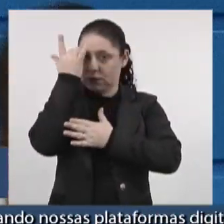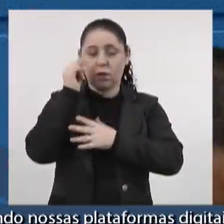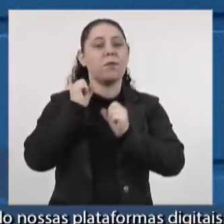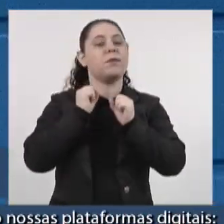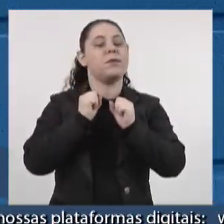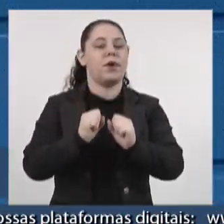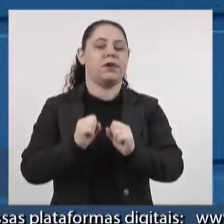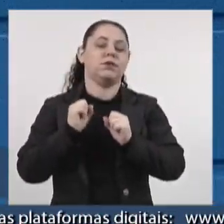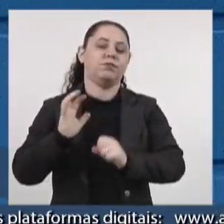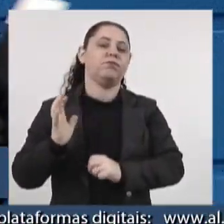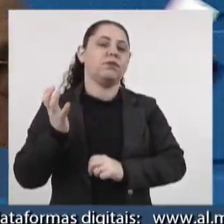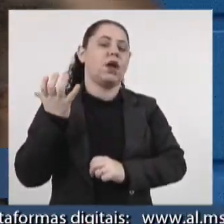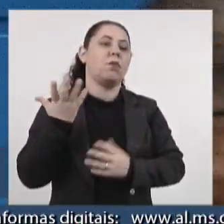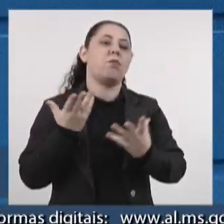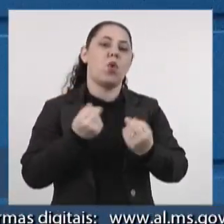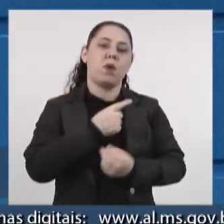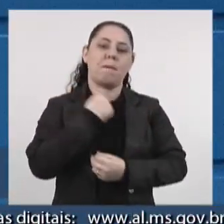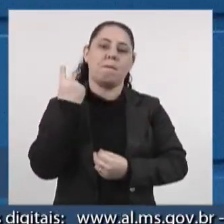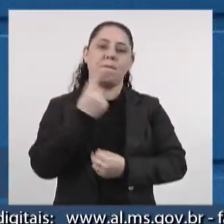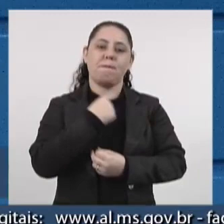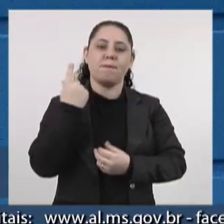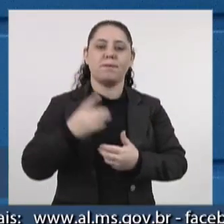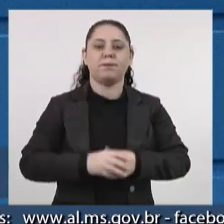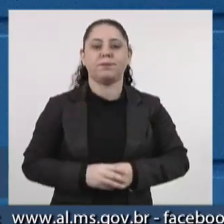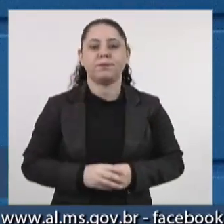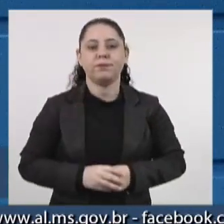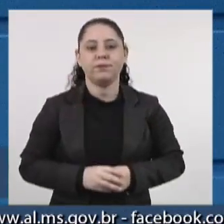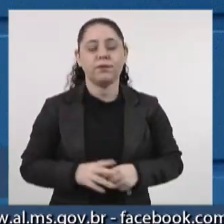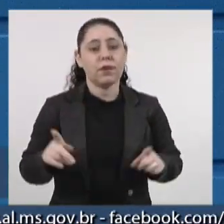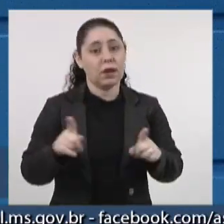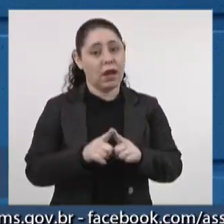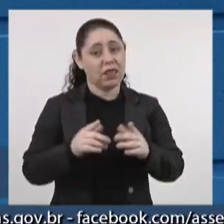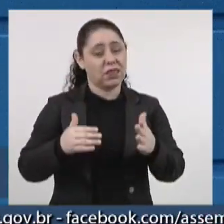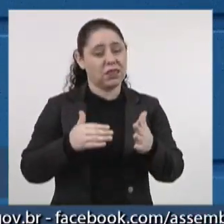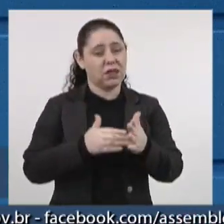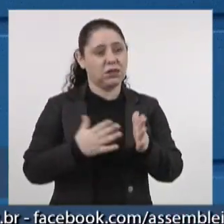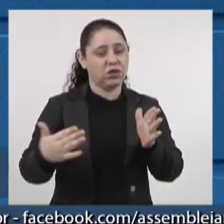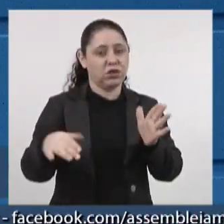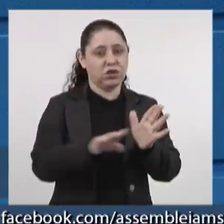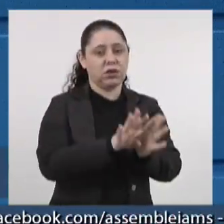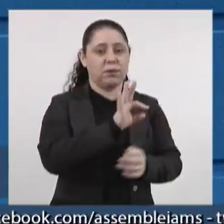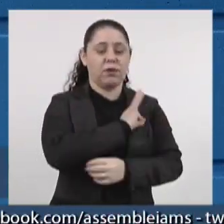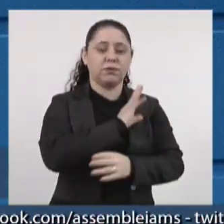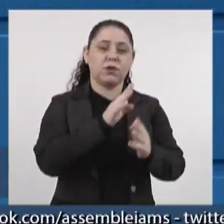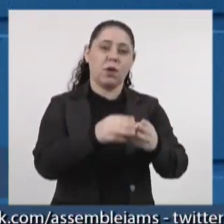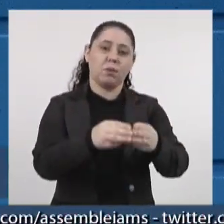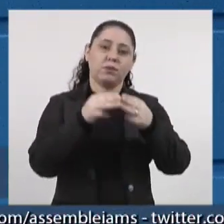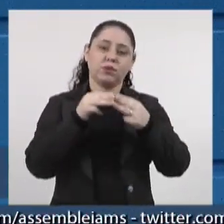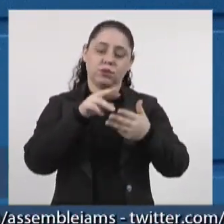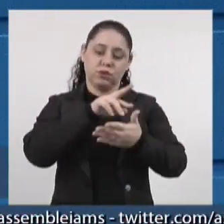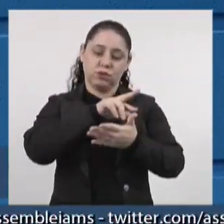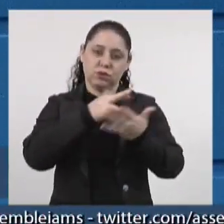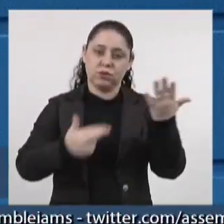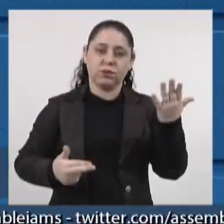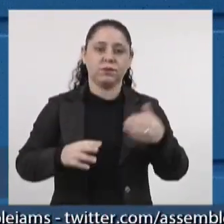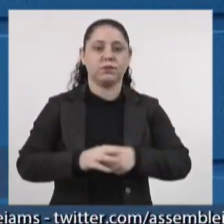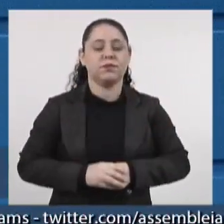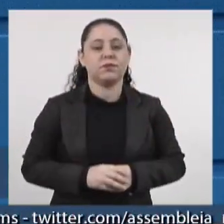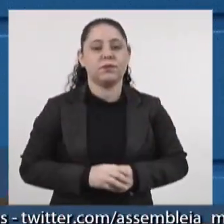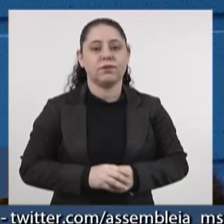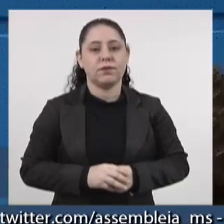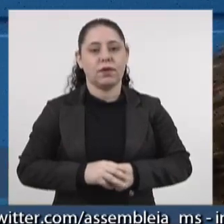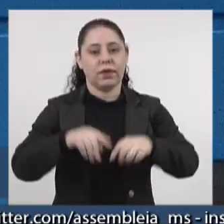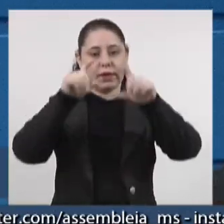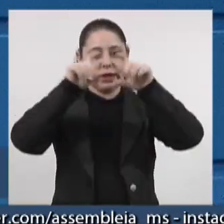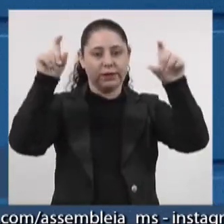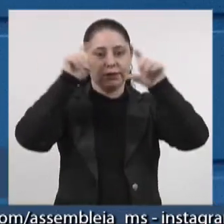poderia causar ali muitas mortes até a chegada ali do policial. A moção deverá ser redigida nos